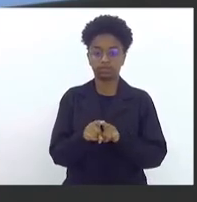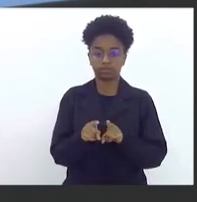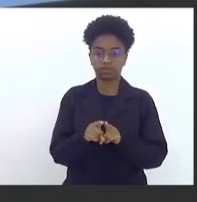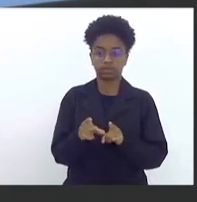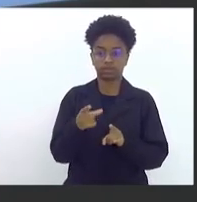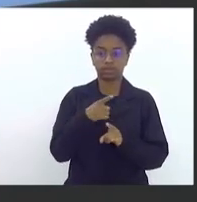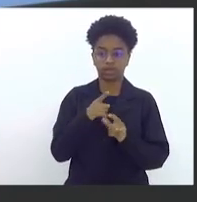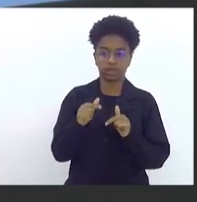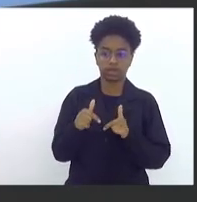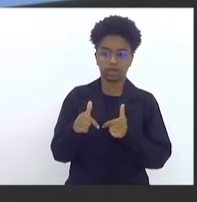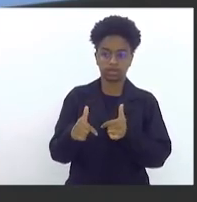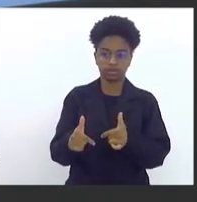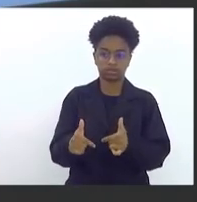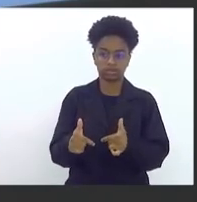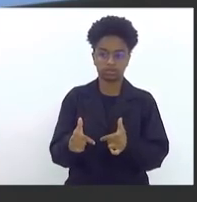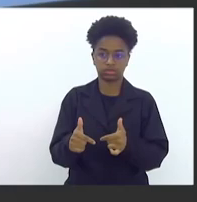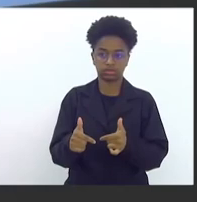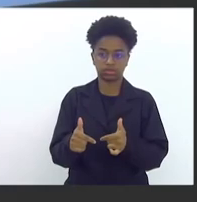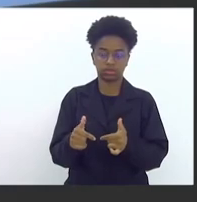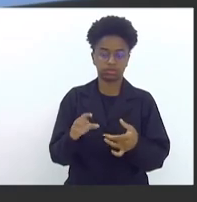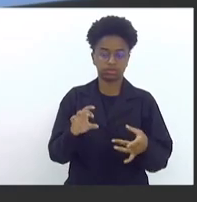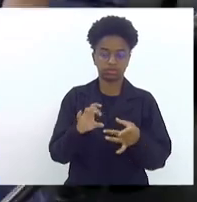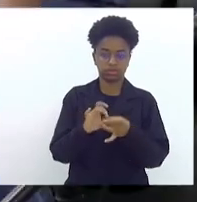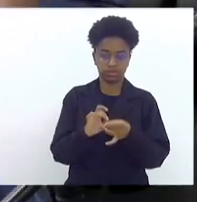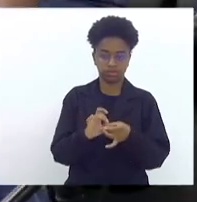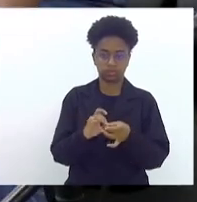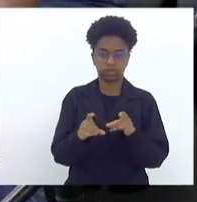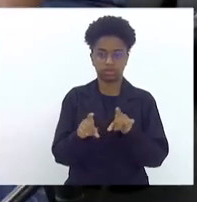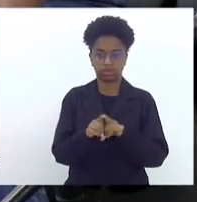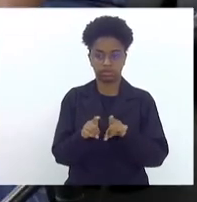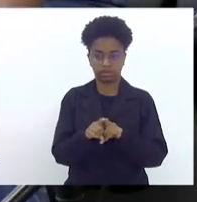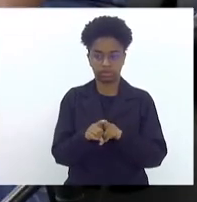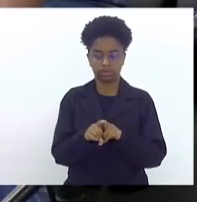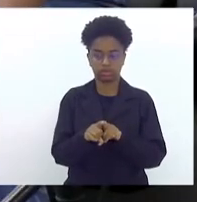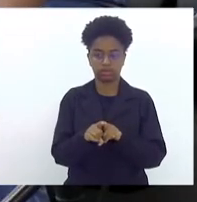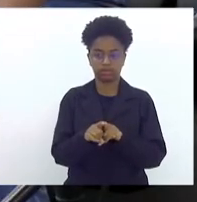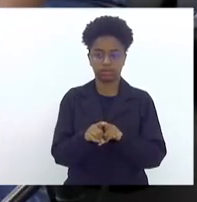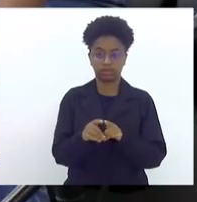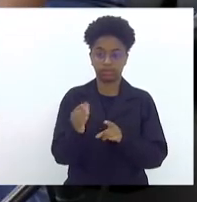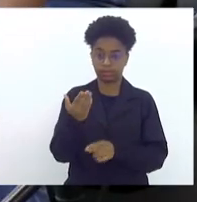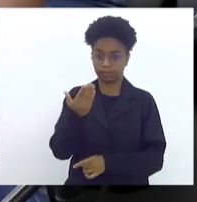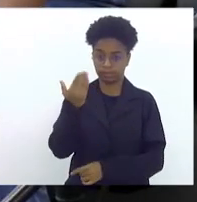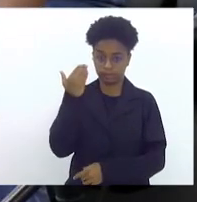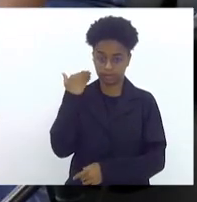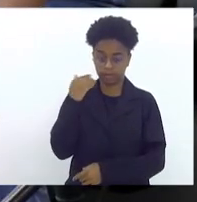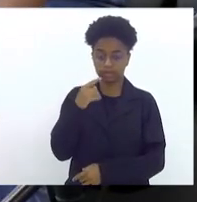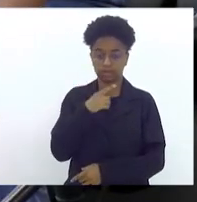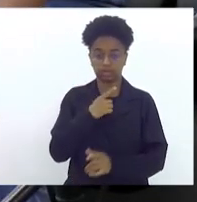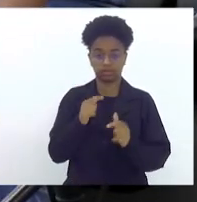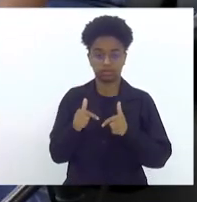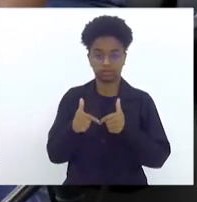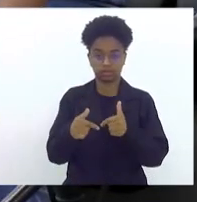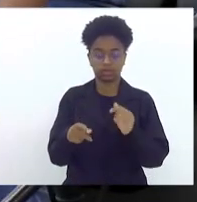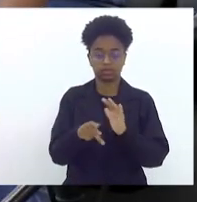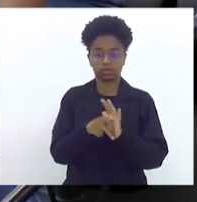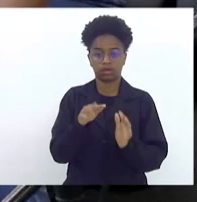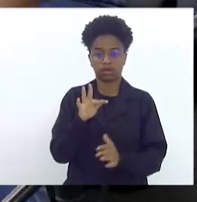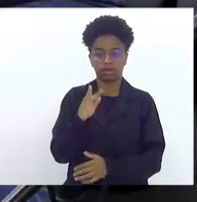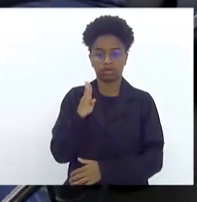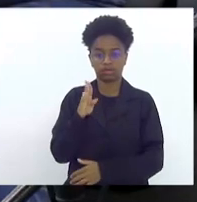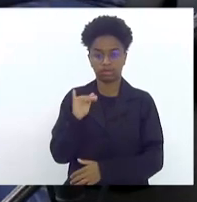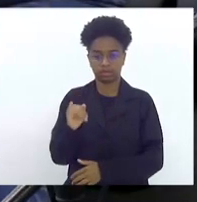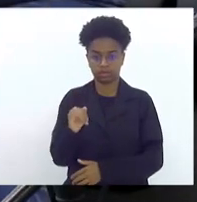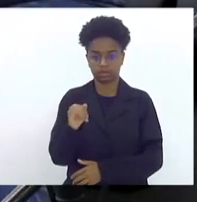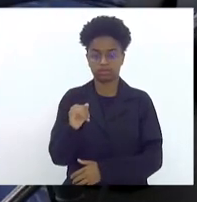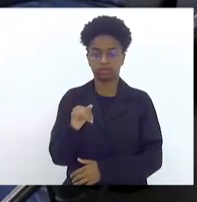operação coluna da operação âncorachat e no ano passado teve uma operação do FBI americano que